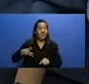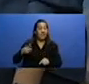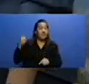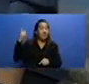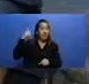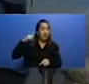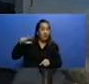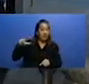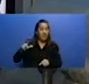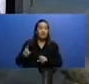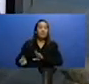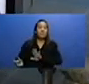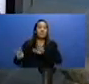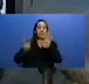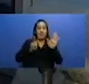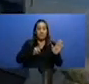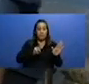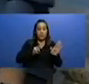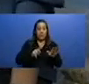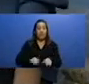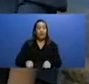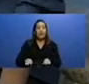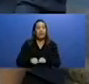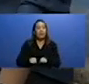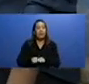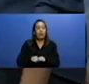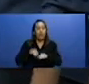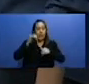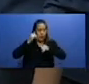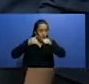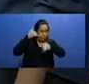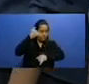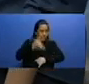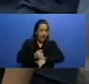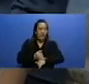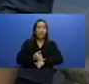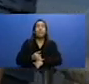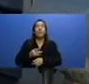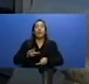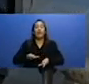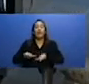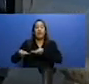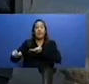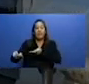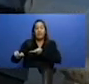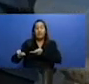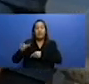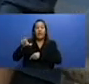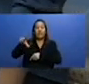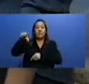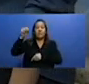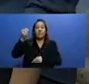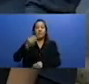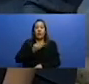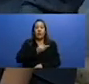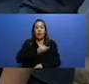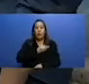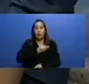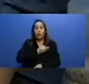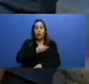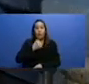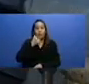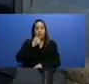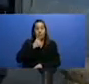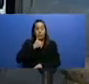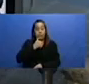a academia em um dia da próxima semana e escolherá uma garota para participar de uma competição de